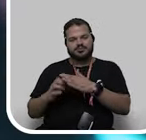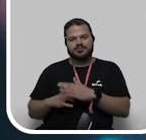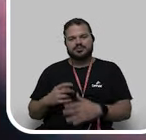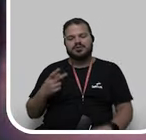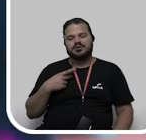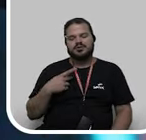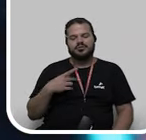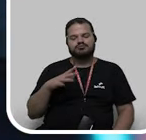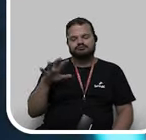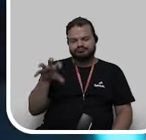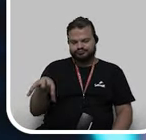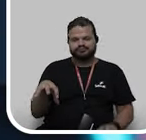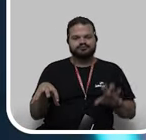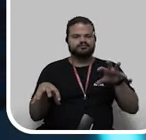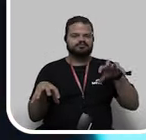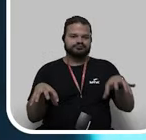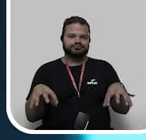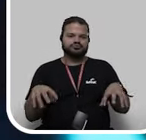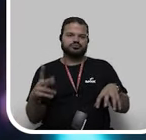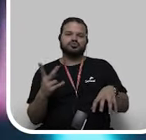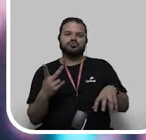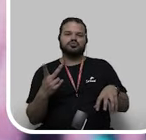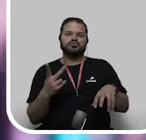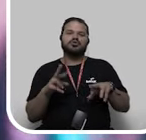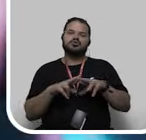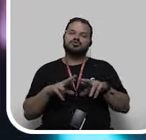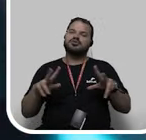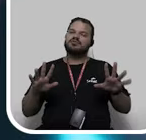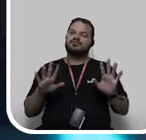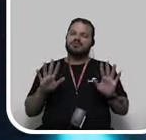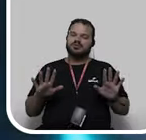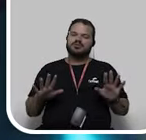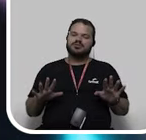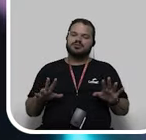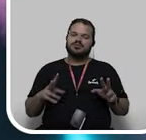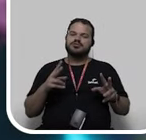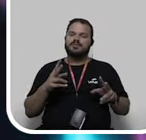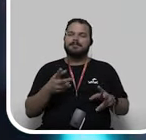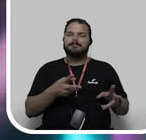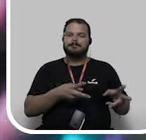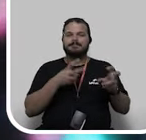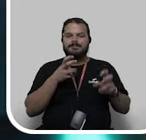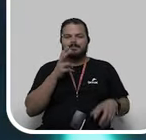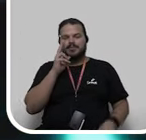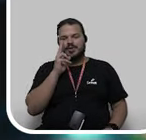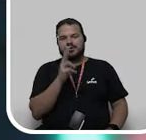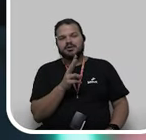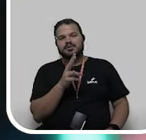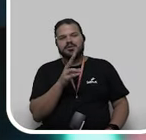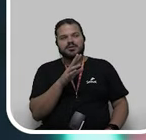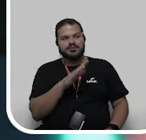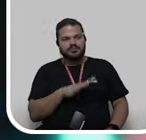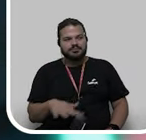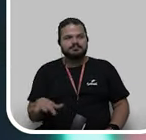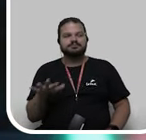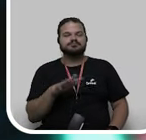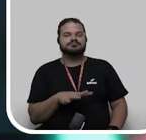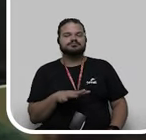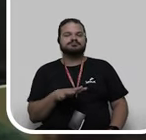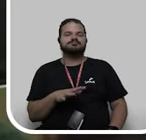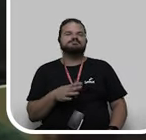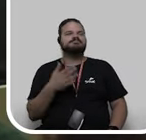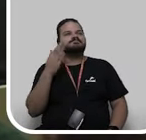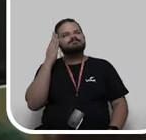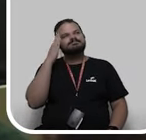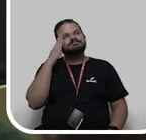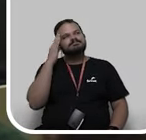mercados diferentes. E a gente percebe que a maturidade do mercado como um todo ainda é muito baixa,